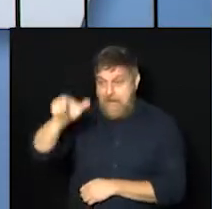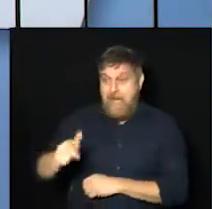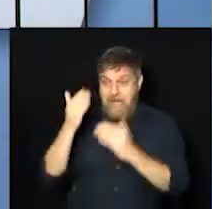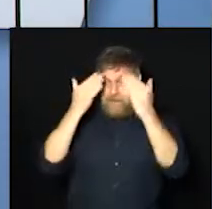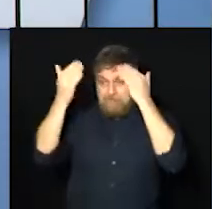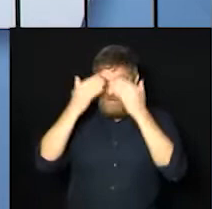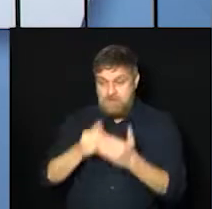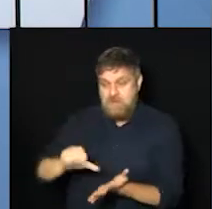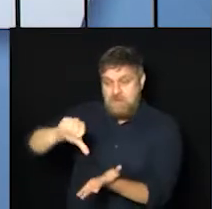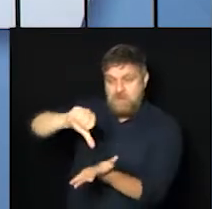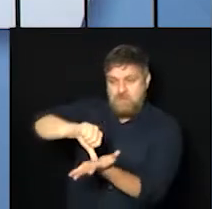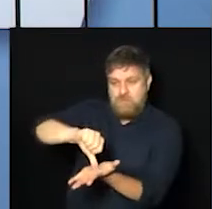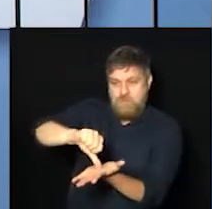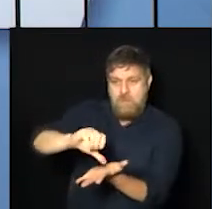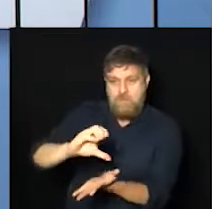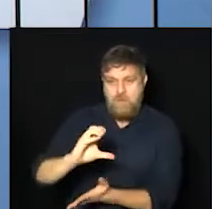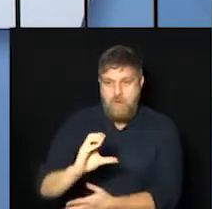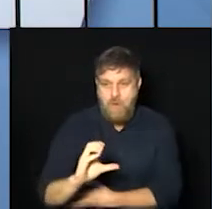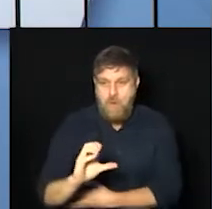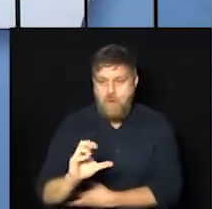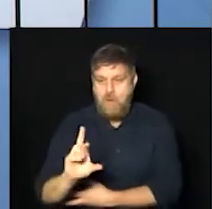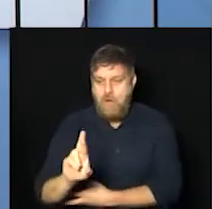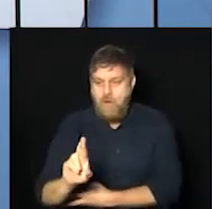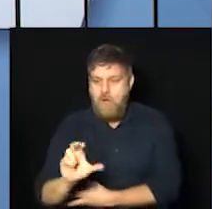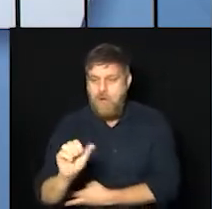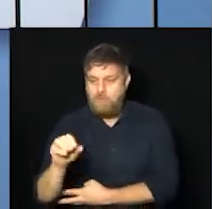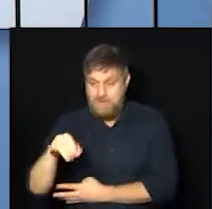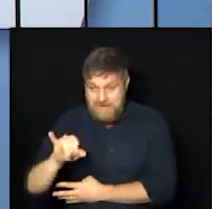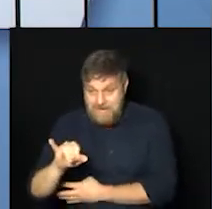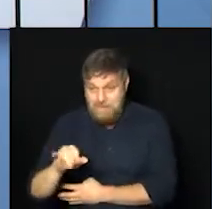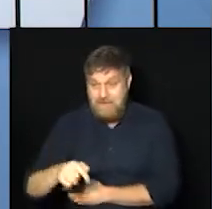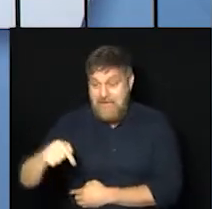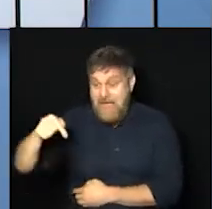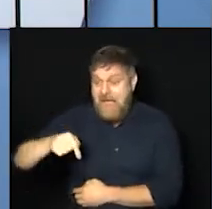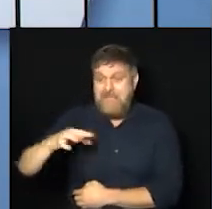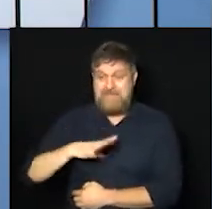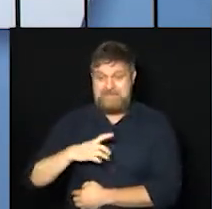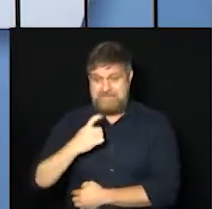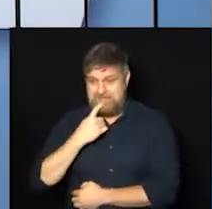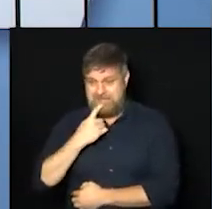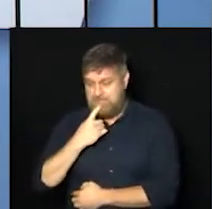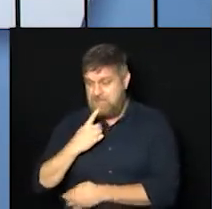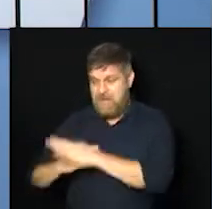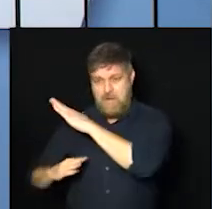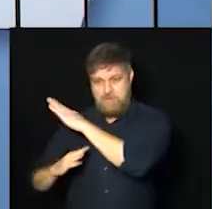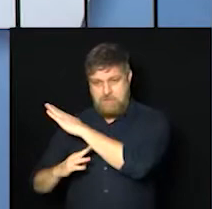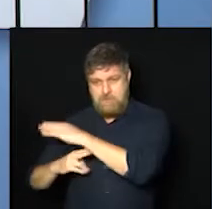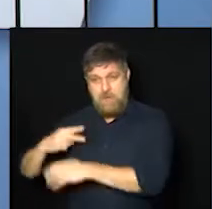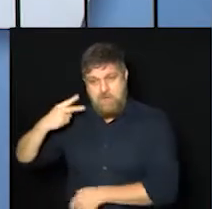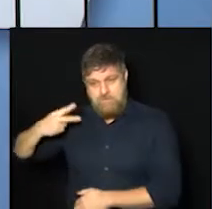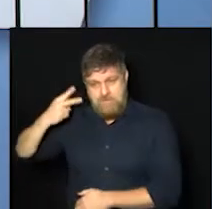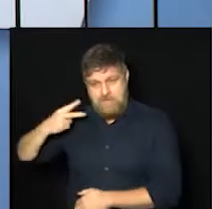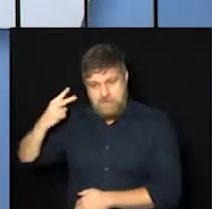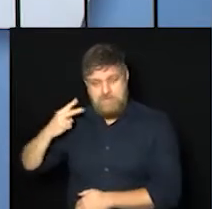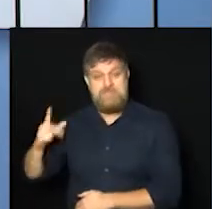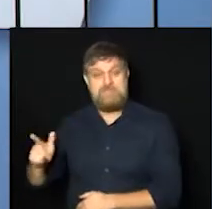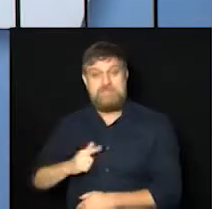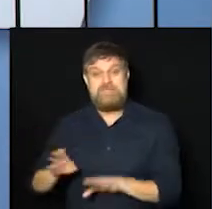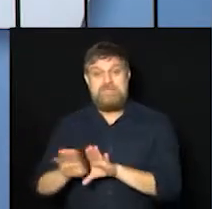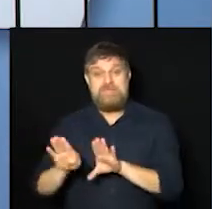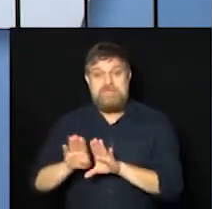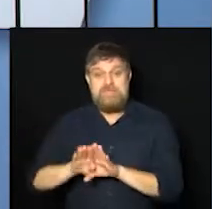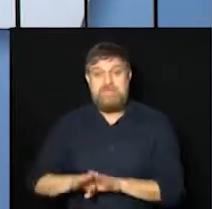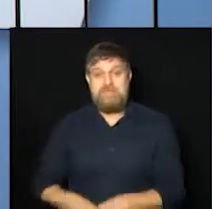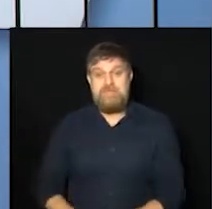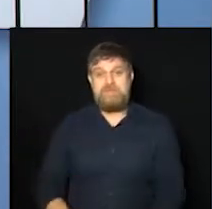do CRAME, e então a escola de governo aqui do município e a Elecamp promovem esse debate hoje já